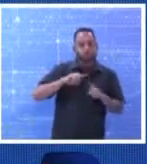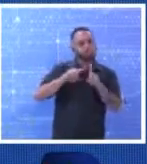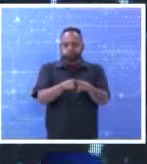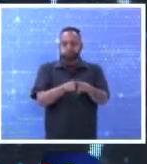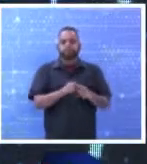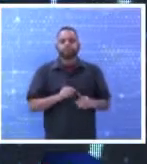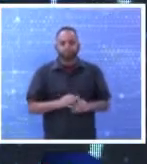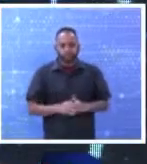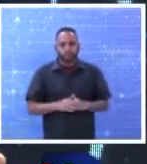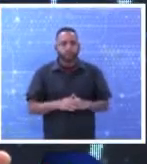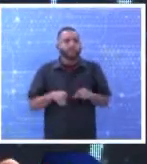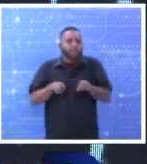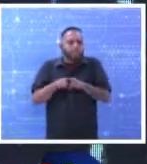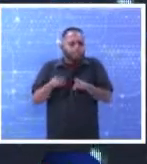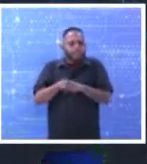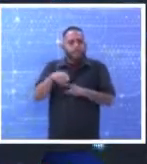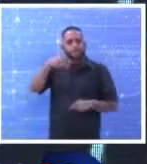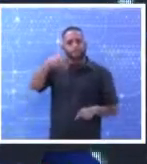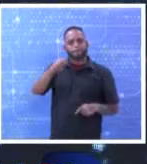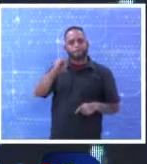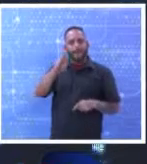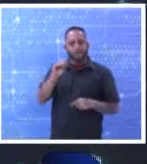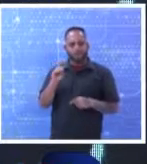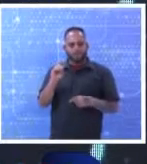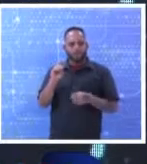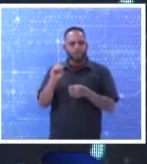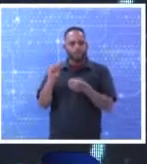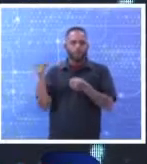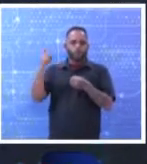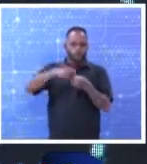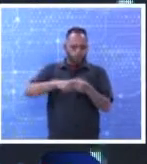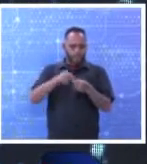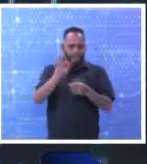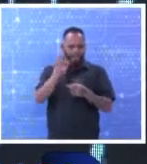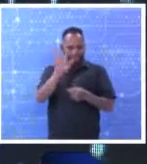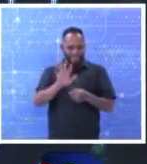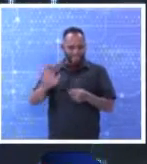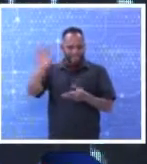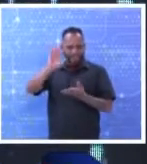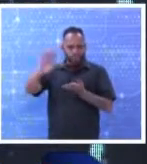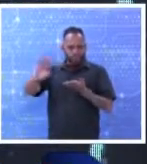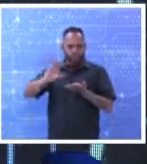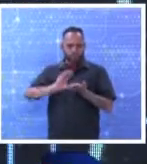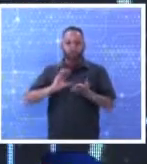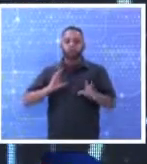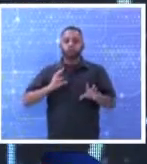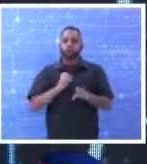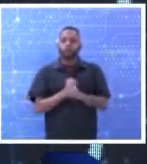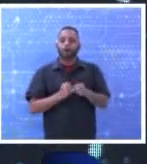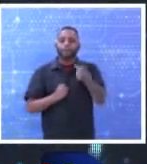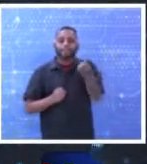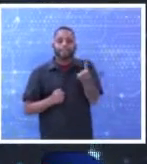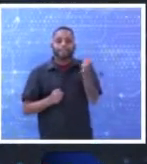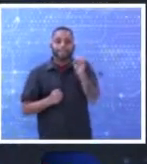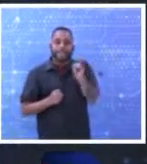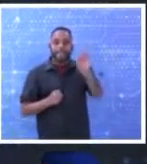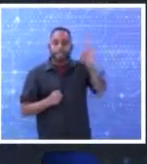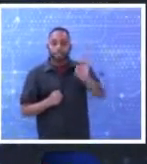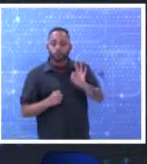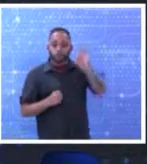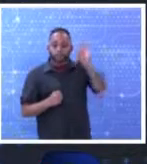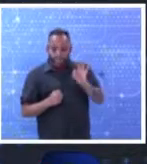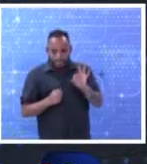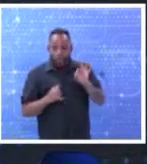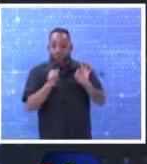pouco mais recuperar o que nós tínhamos do governo federal antes 60% daquilo que era